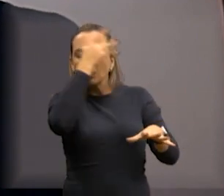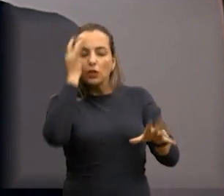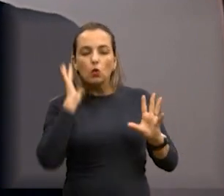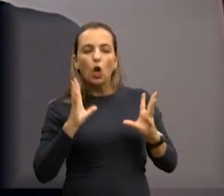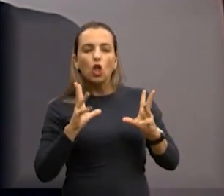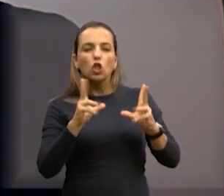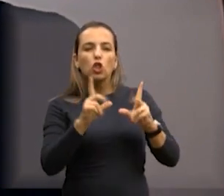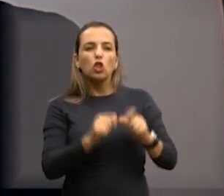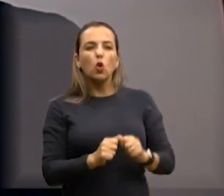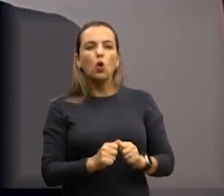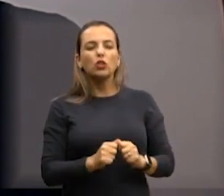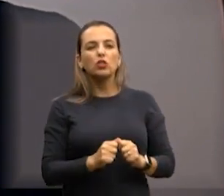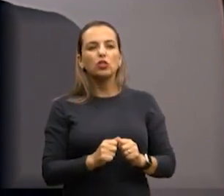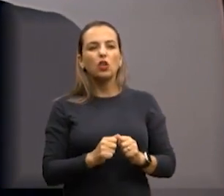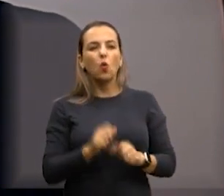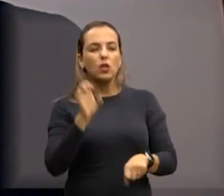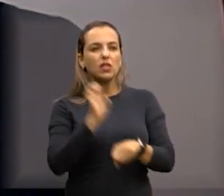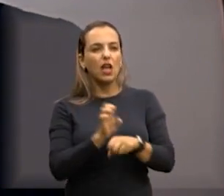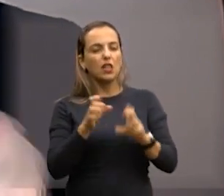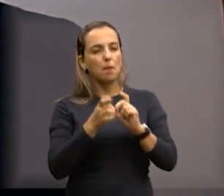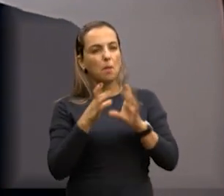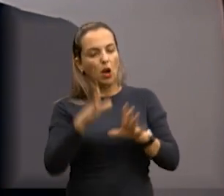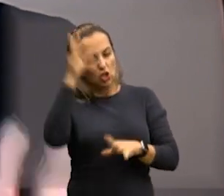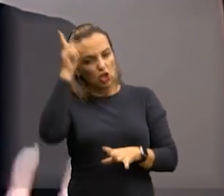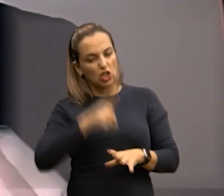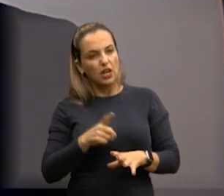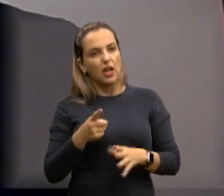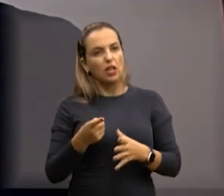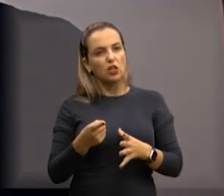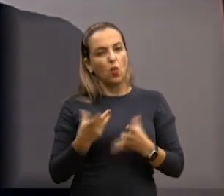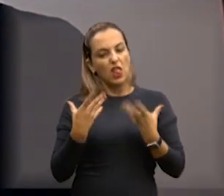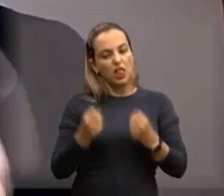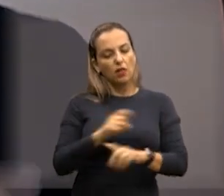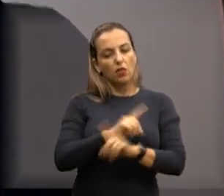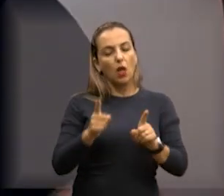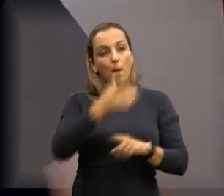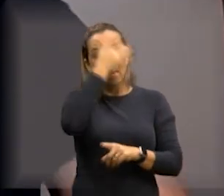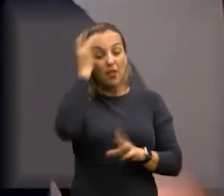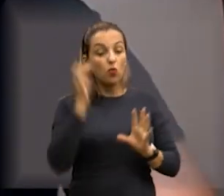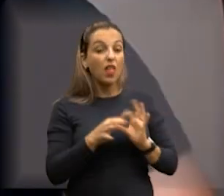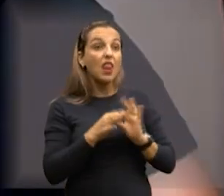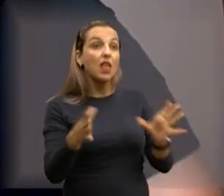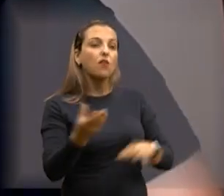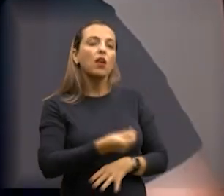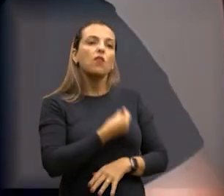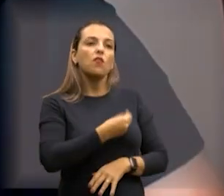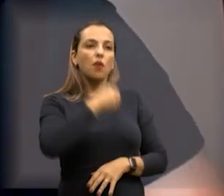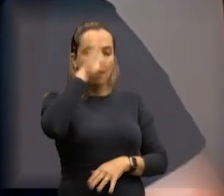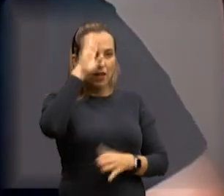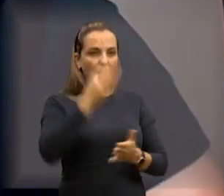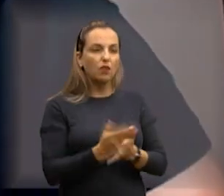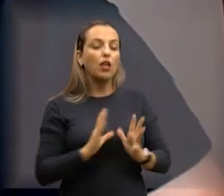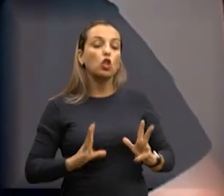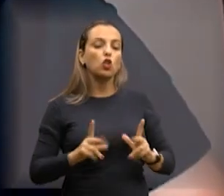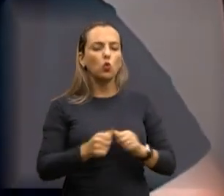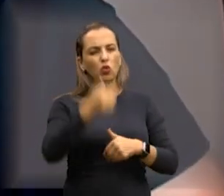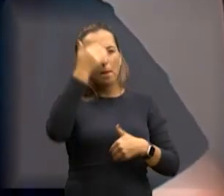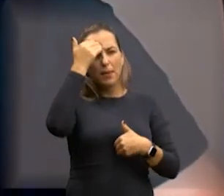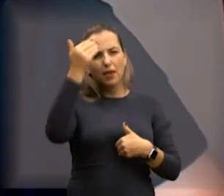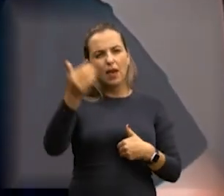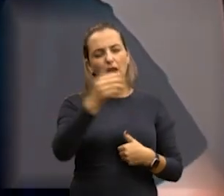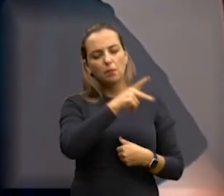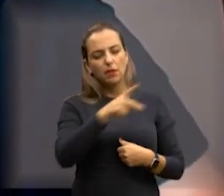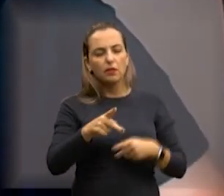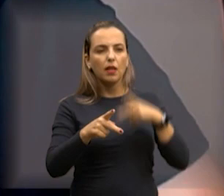defendem o Estado Democrático Direito e que todas as pessoas possam ser livres, viver para defender aquilo que acreditam. Obrigada mais uma vez,